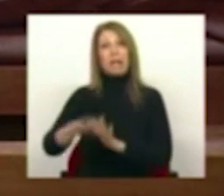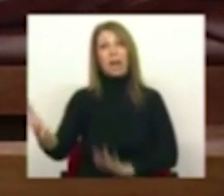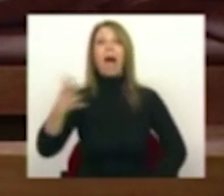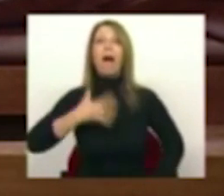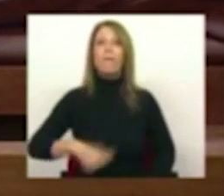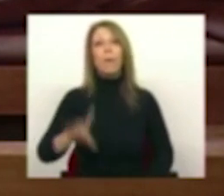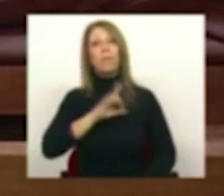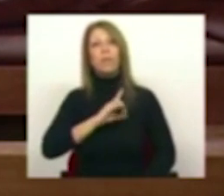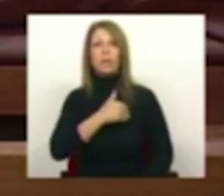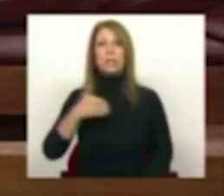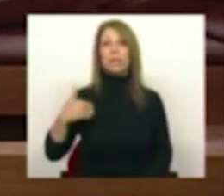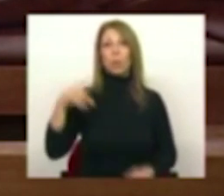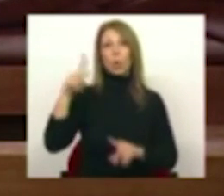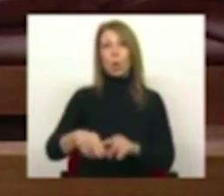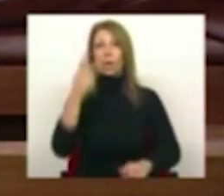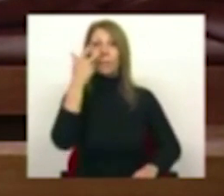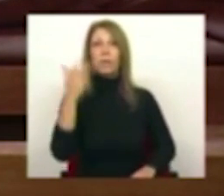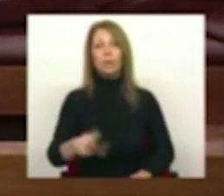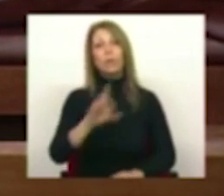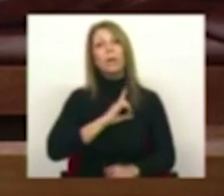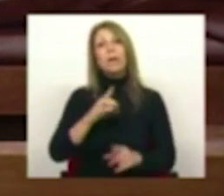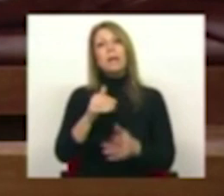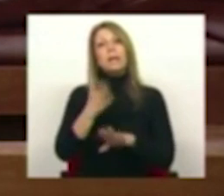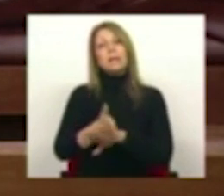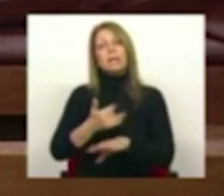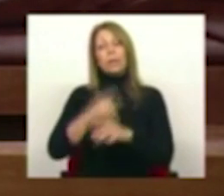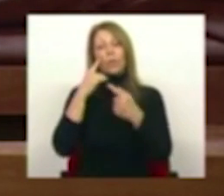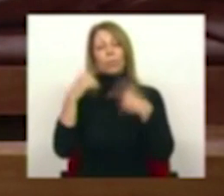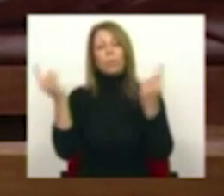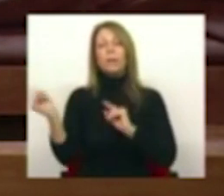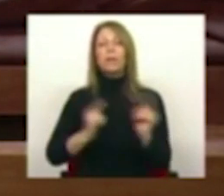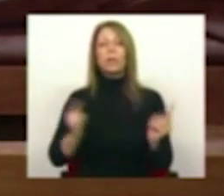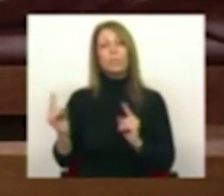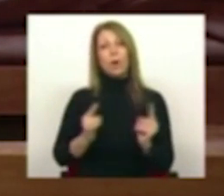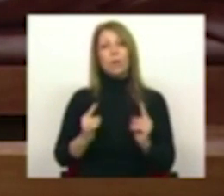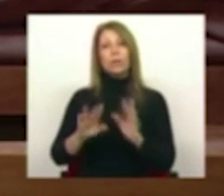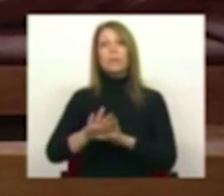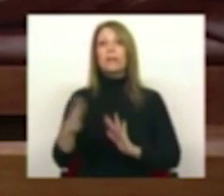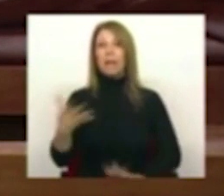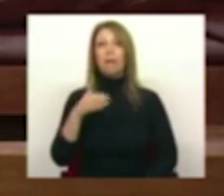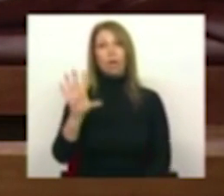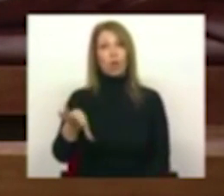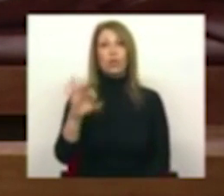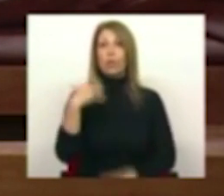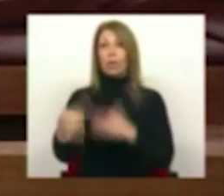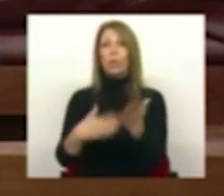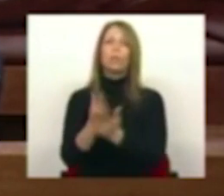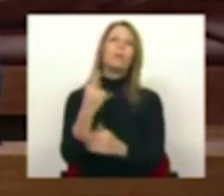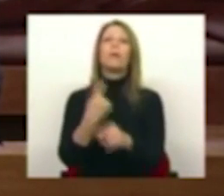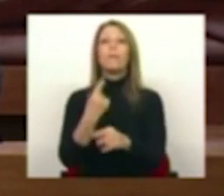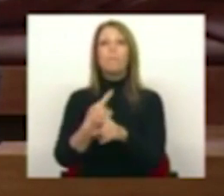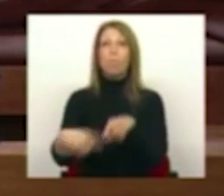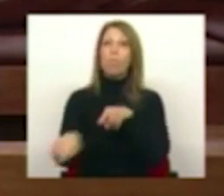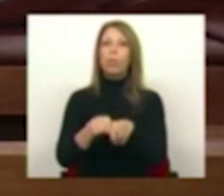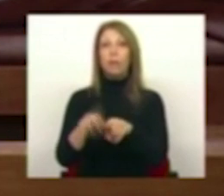das pensões, a privatização do setor público dos transportes. A direita escolhe continuar a política de ir além